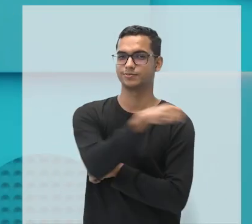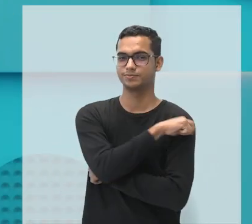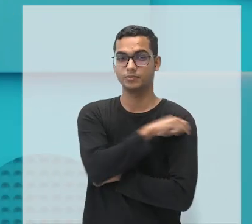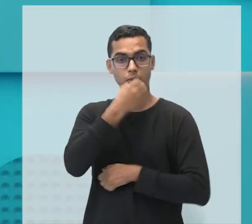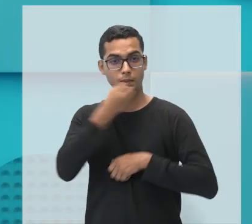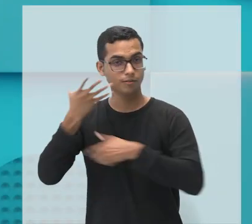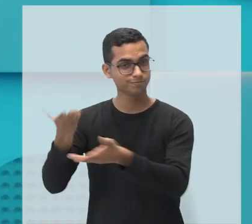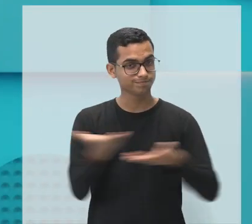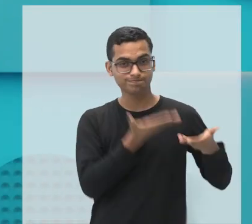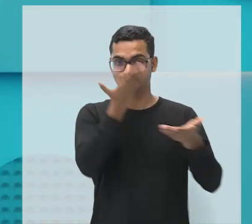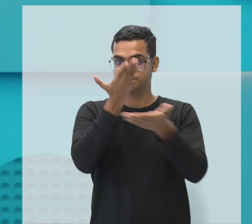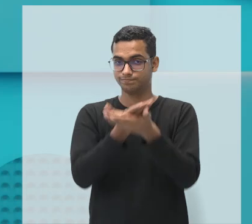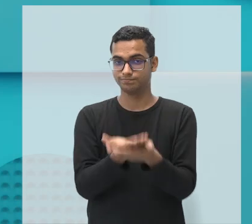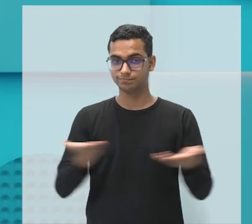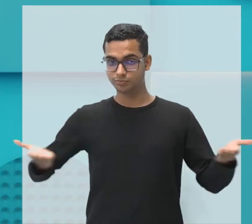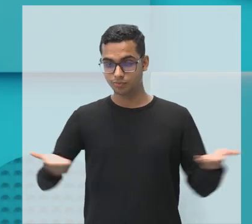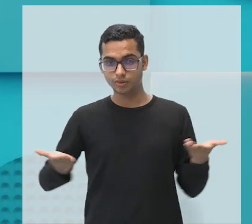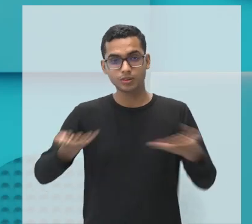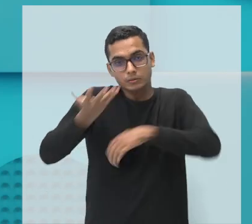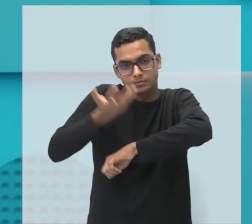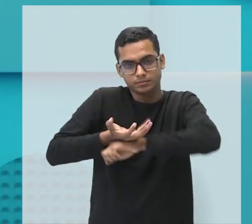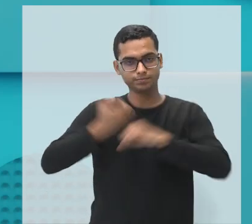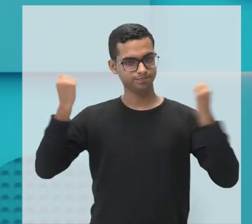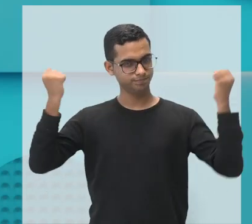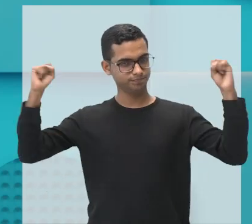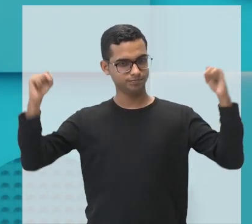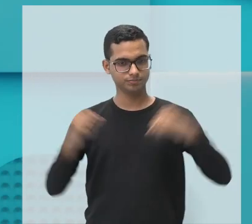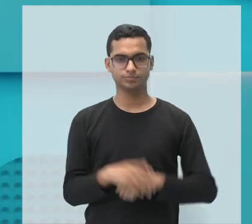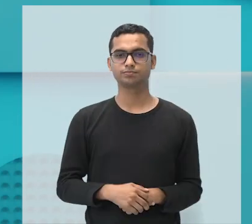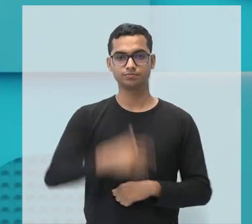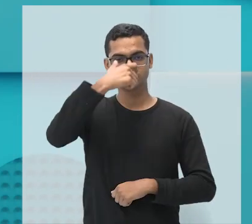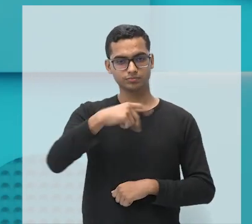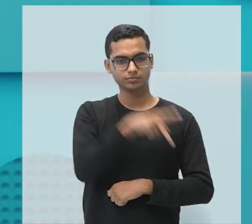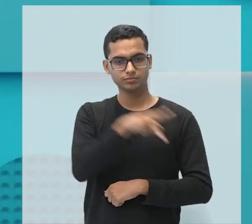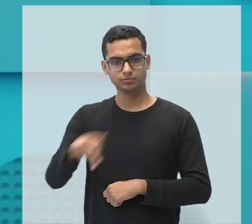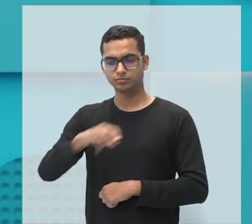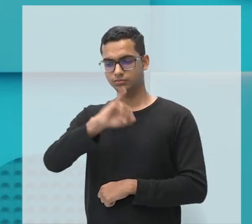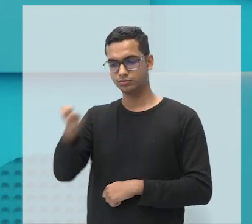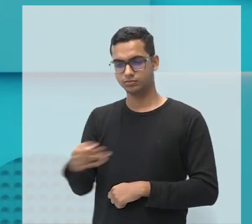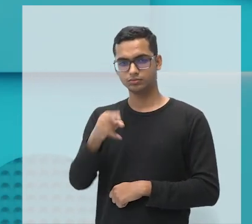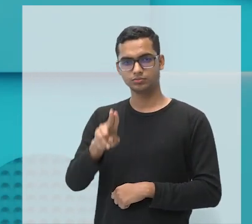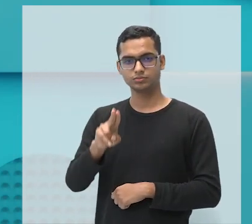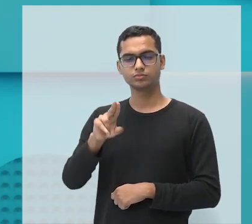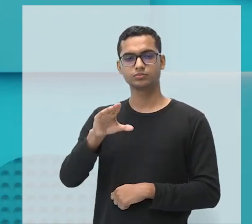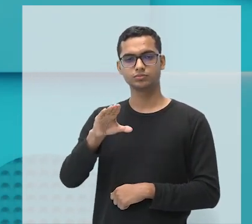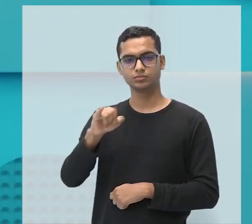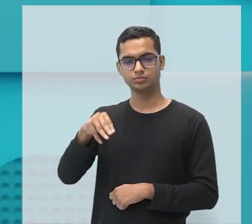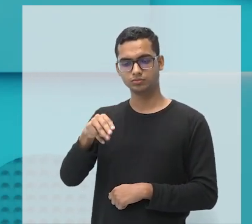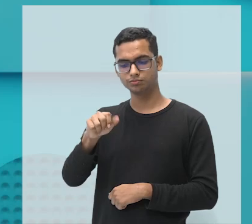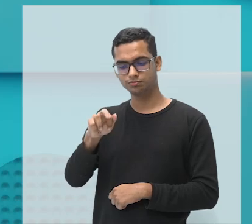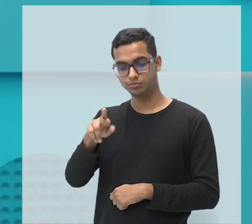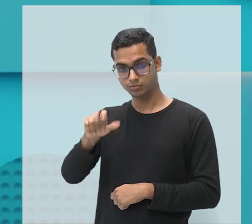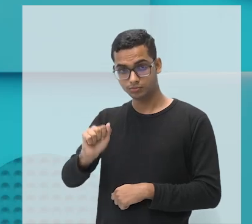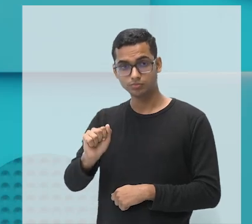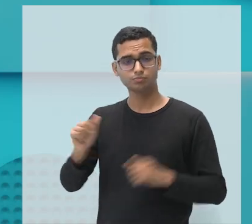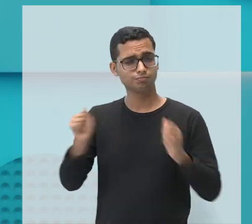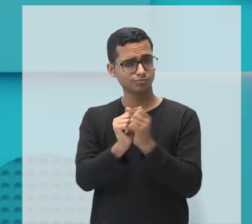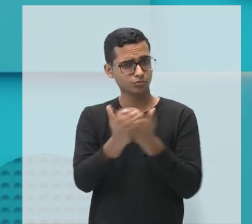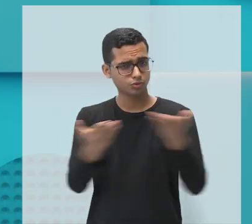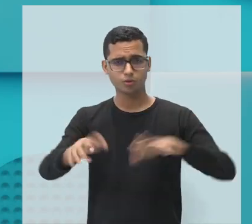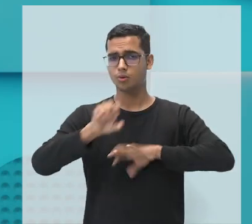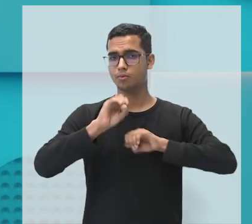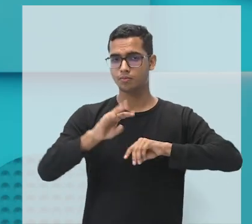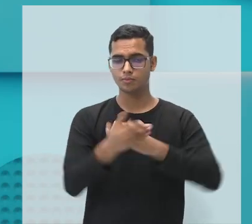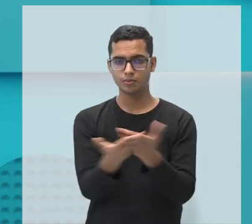gente! Sejam bem-vindos à nossa aula de Educação Física. Eu sou a professora Jucimara Brito e estou aqui juntinho